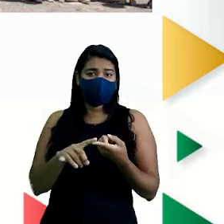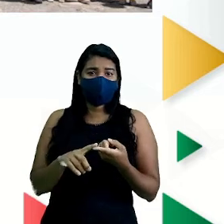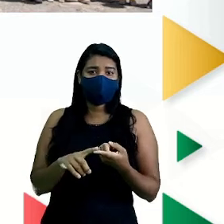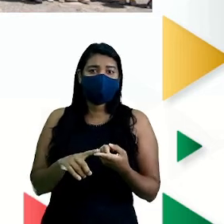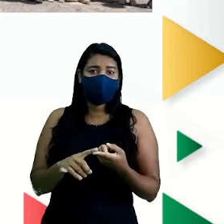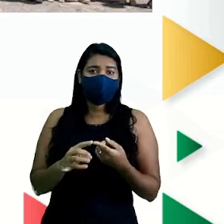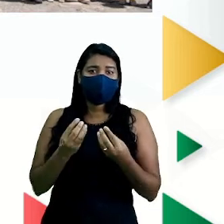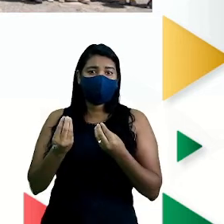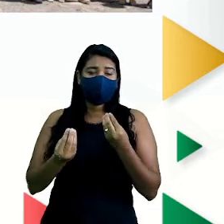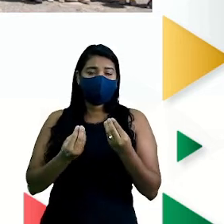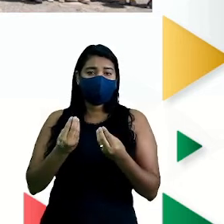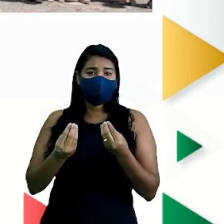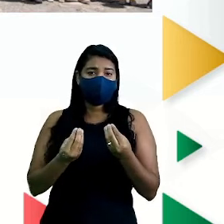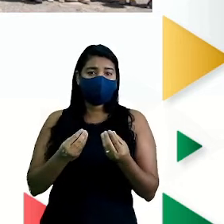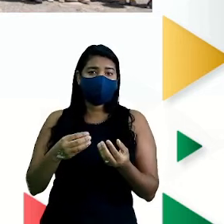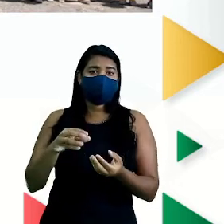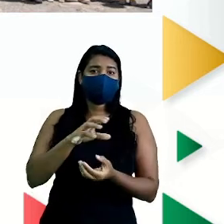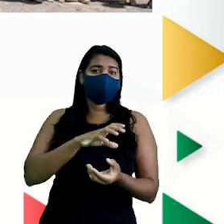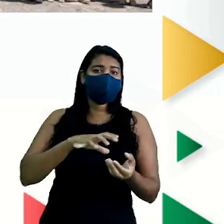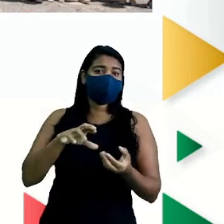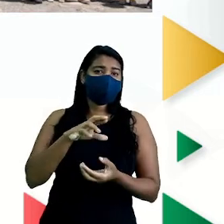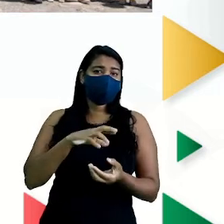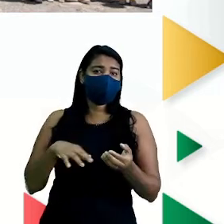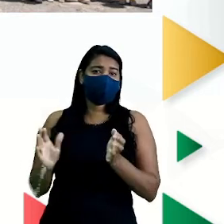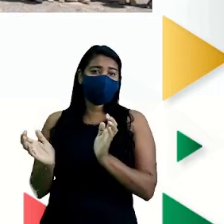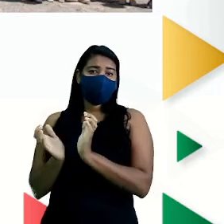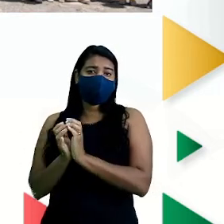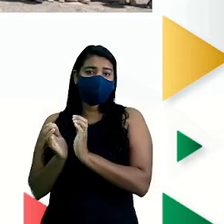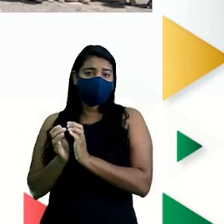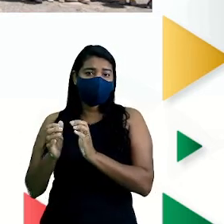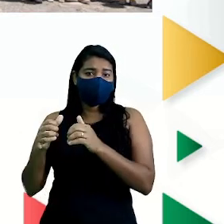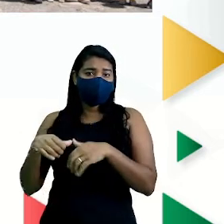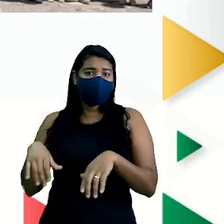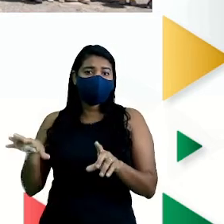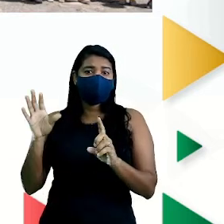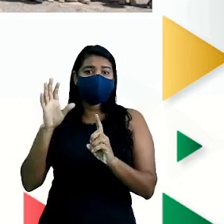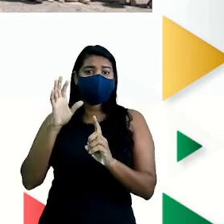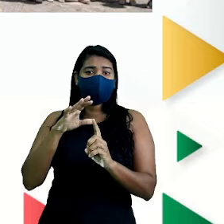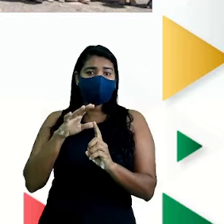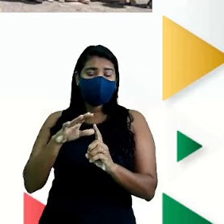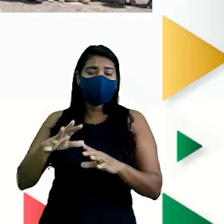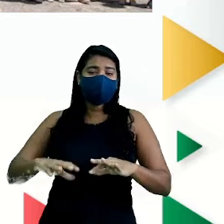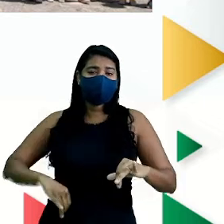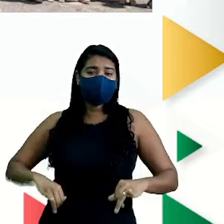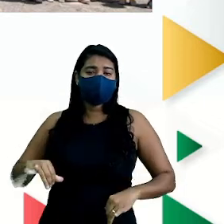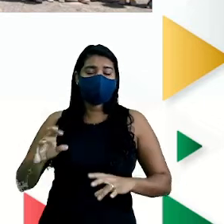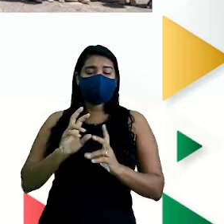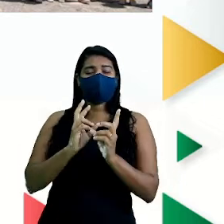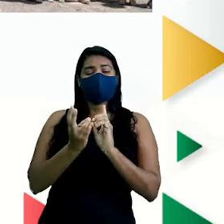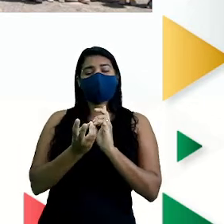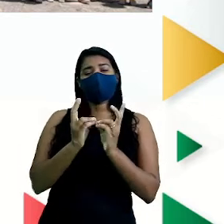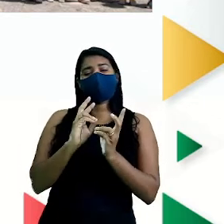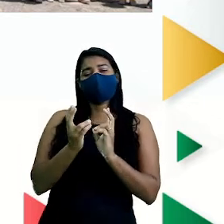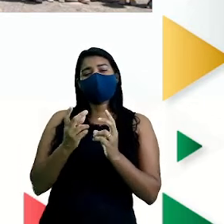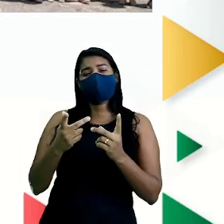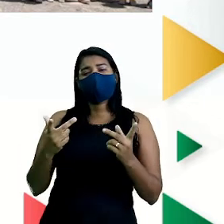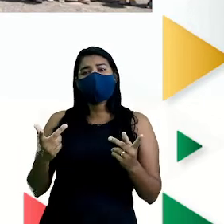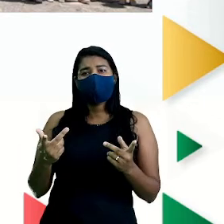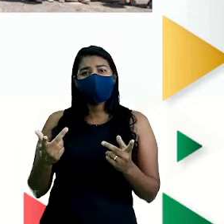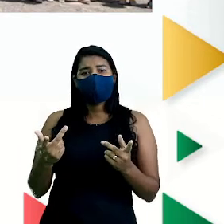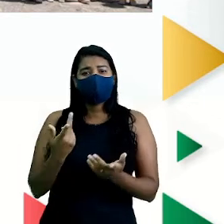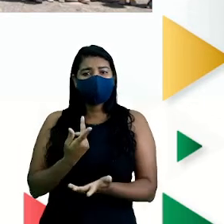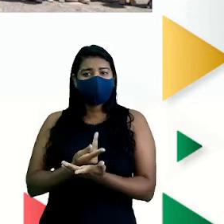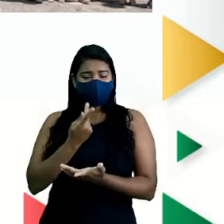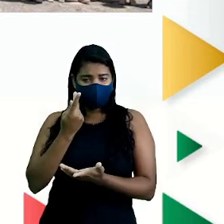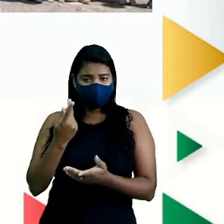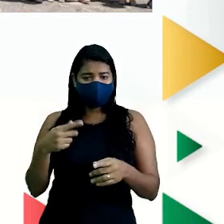como da Revolução, né, dos pernambucanos, que eles vão talvez ter influência da capoeira. Então, desses movimentos urbanos